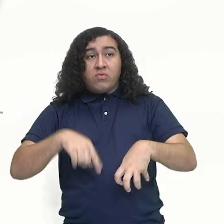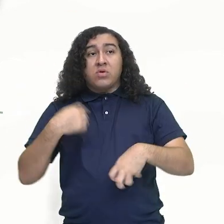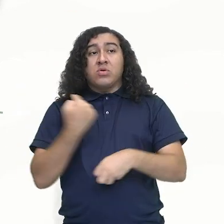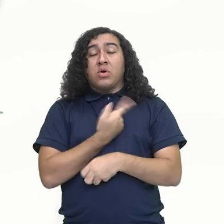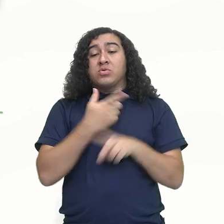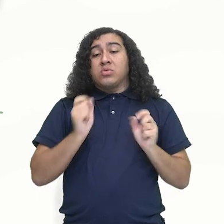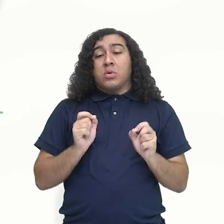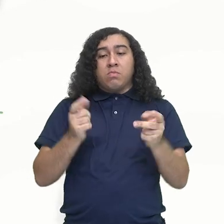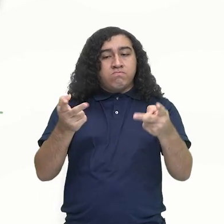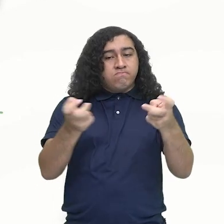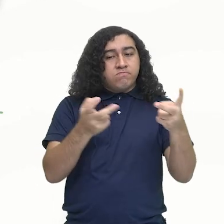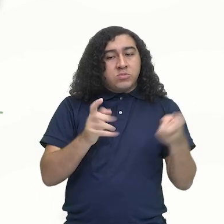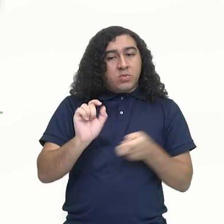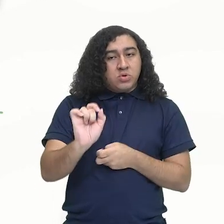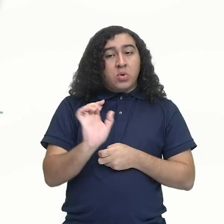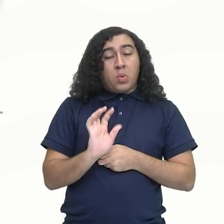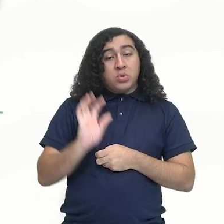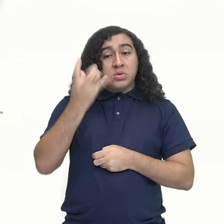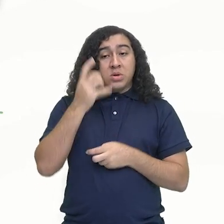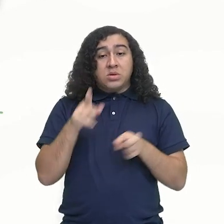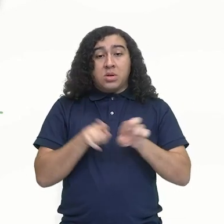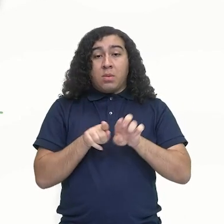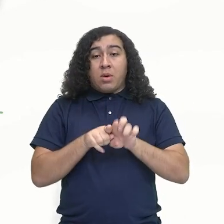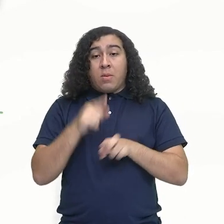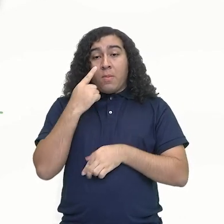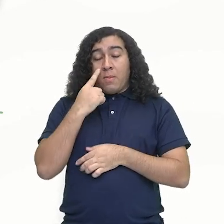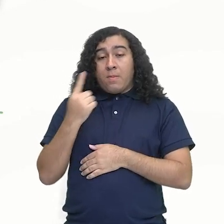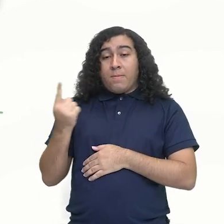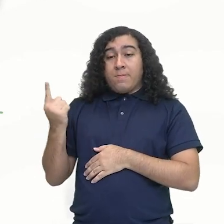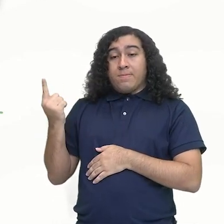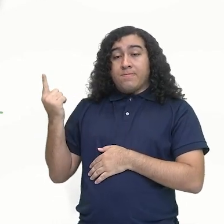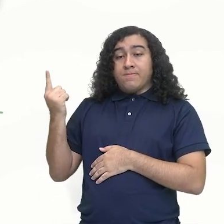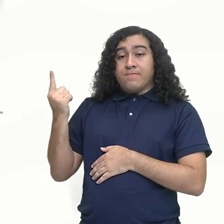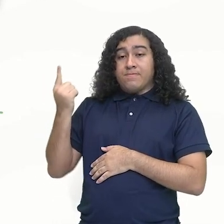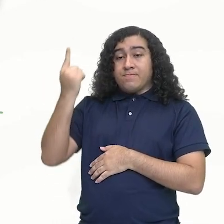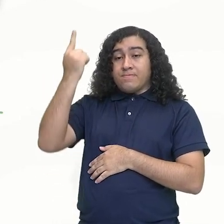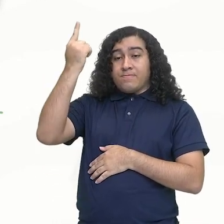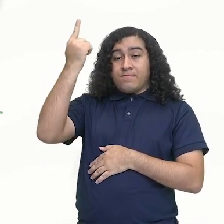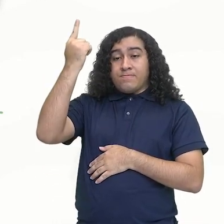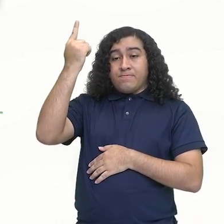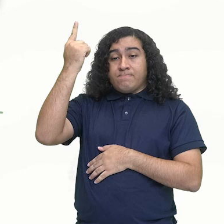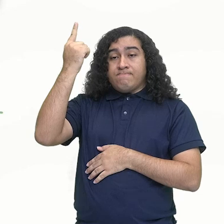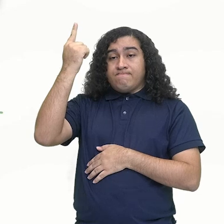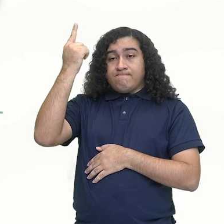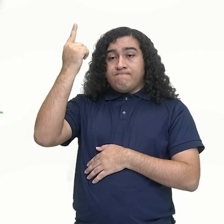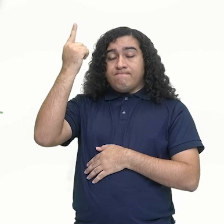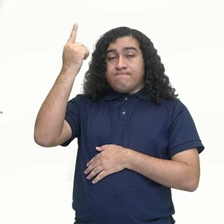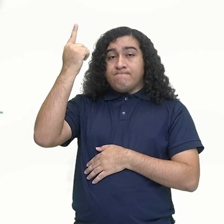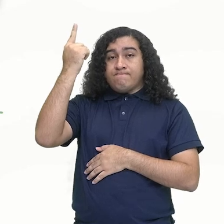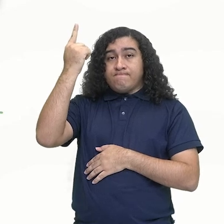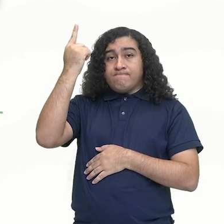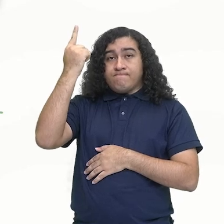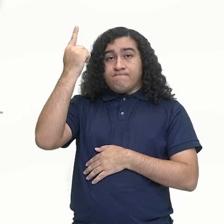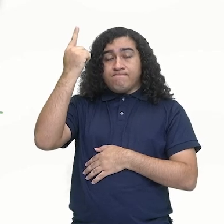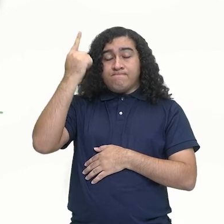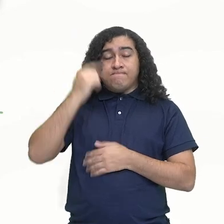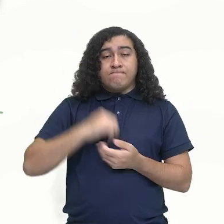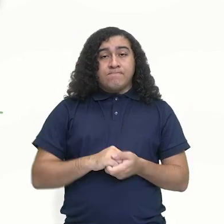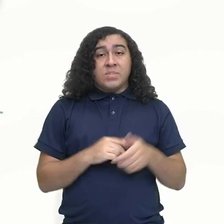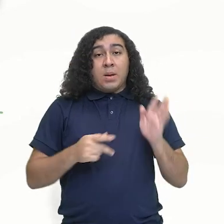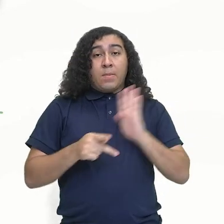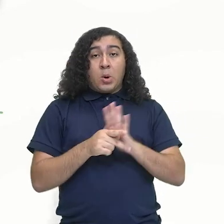vai perceber isso aí nos monumentos, nas vegetações e também na própria